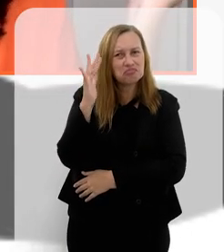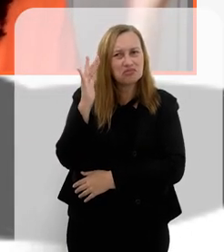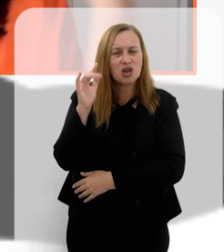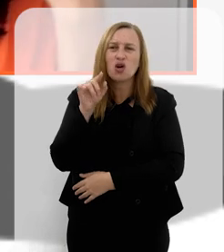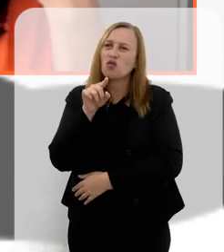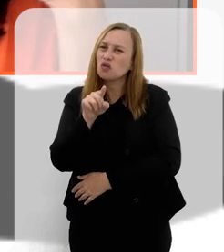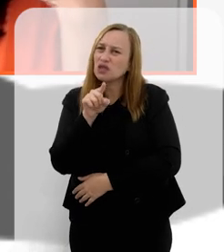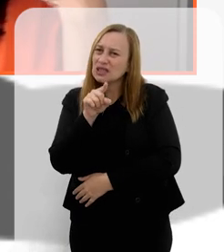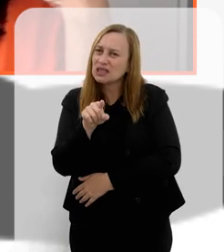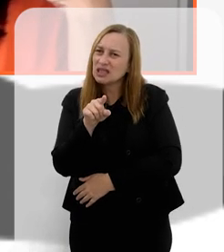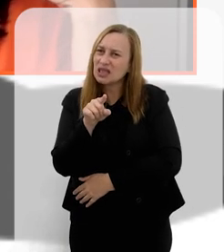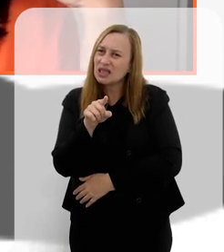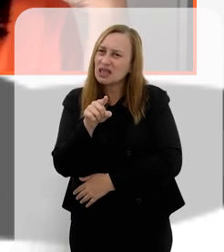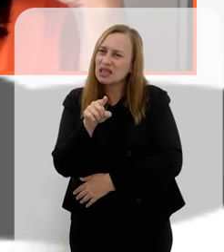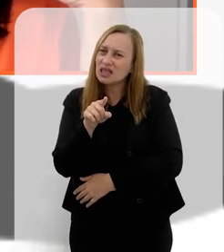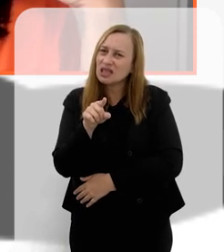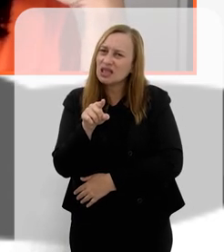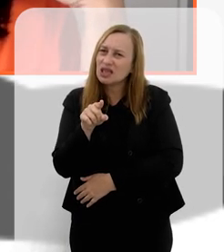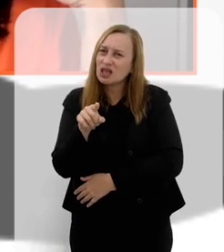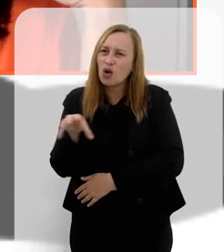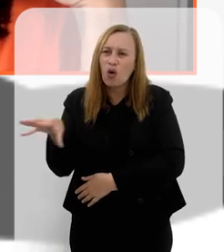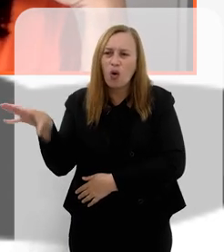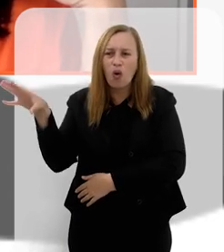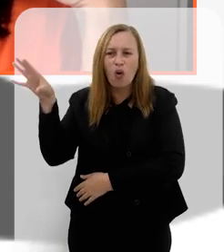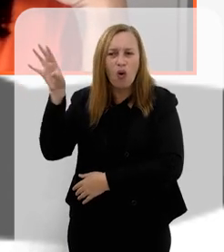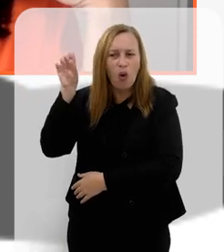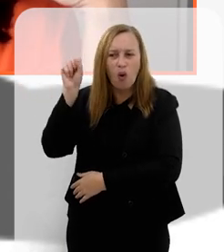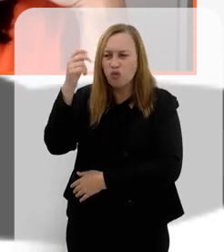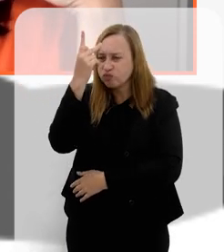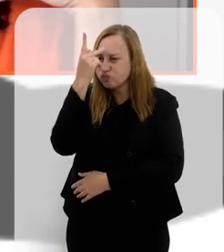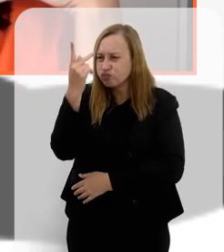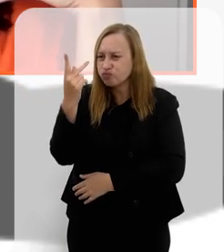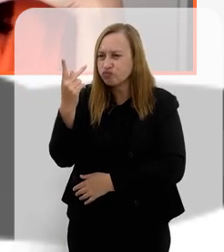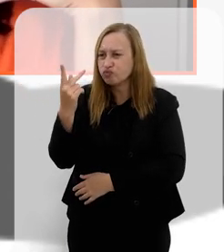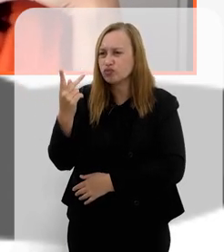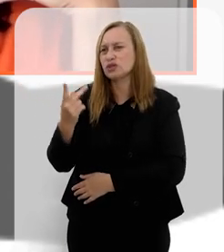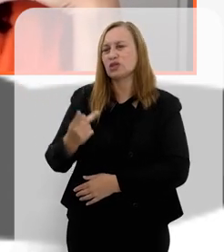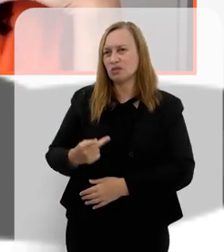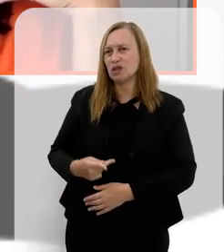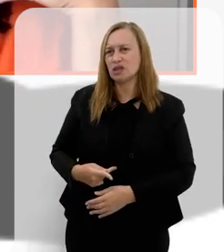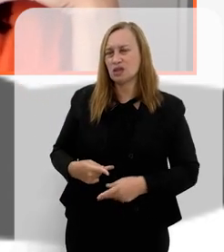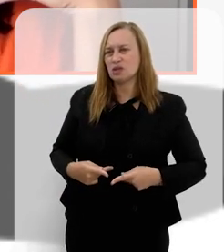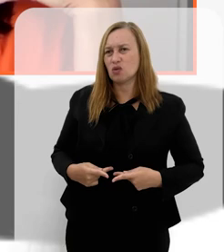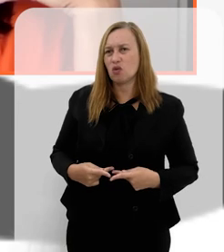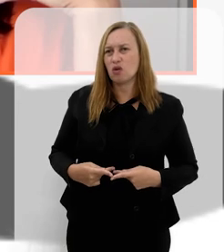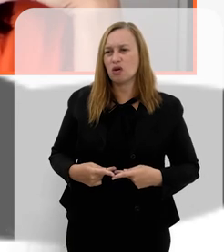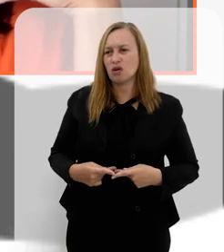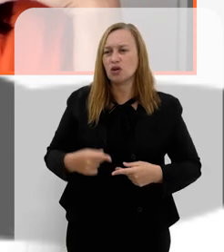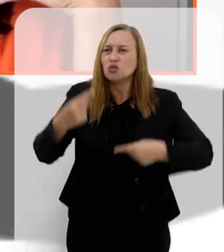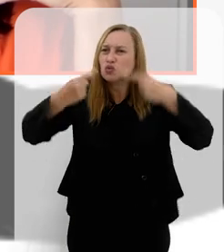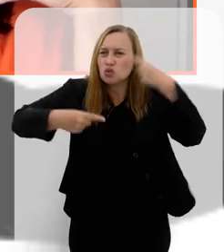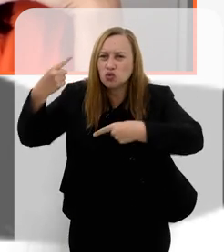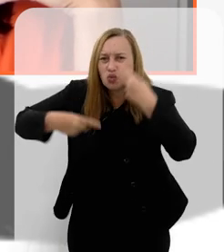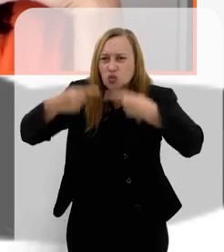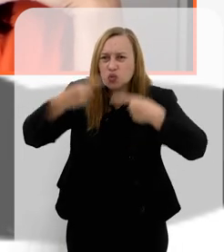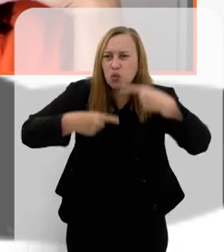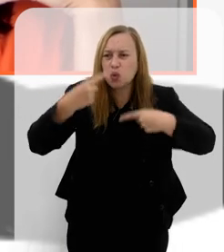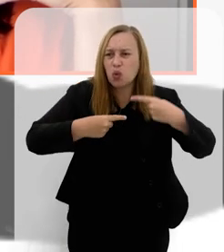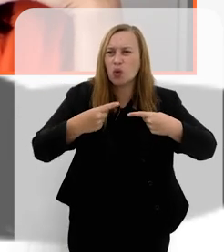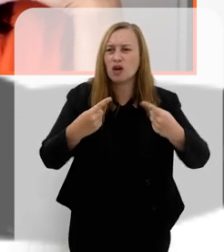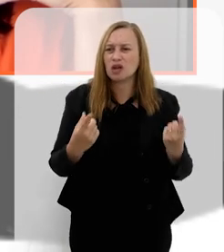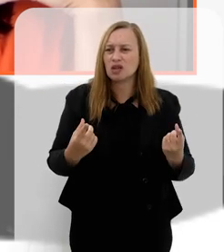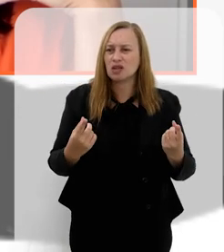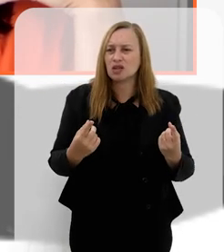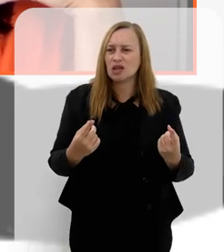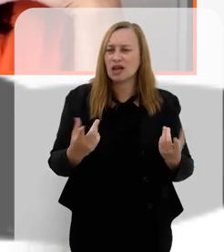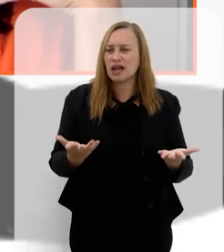reflete, Reflete, você reflete. eventualmente se ouve, né? Quando você ouve o outro num debate, é até